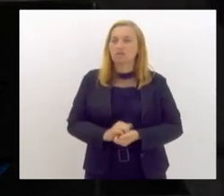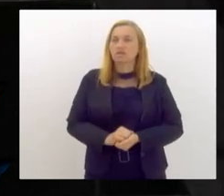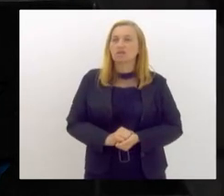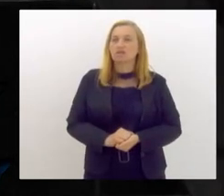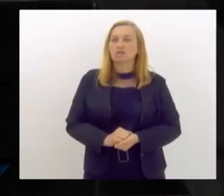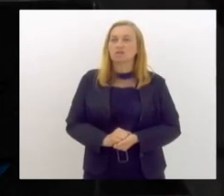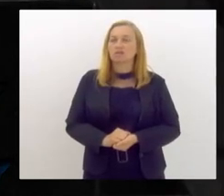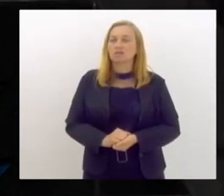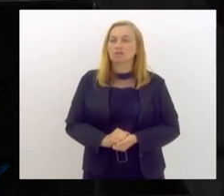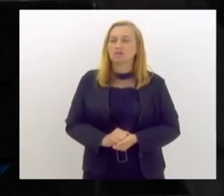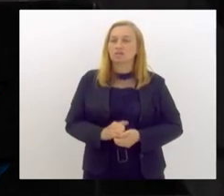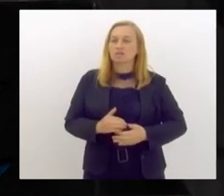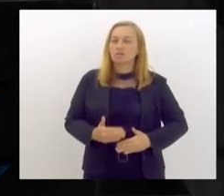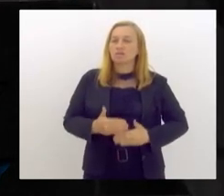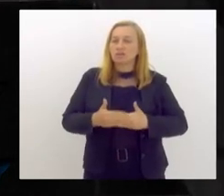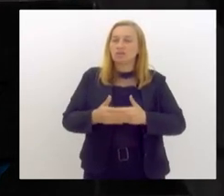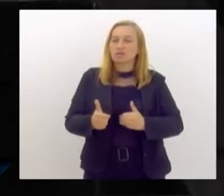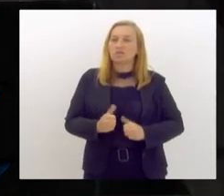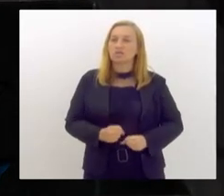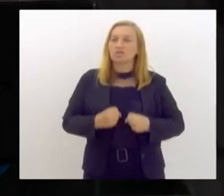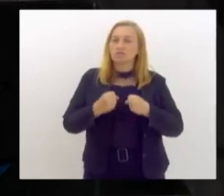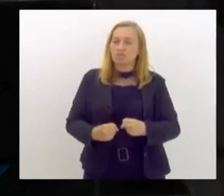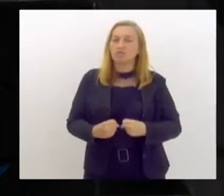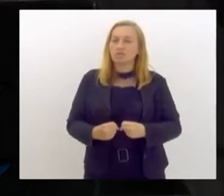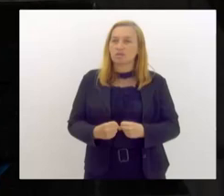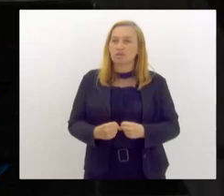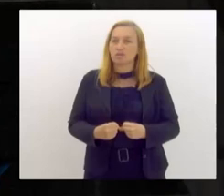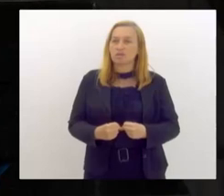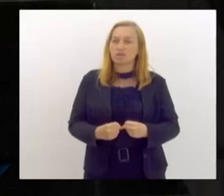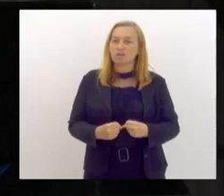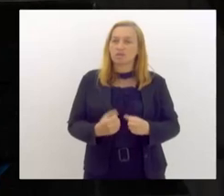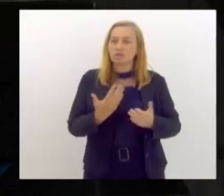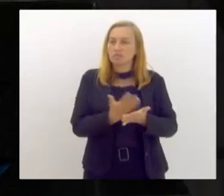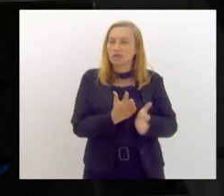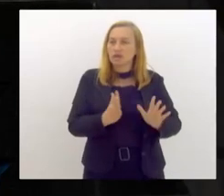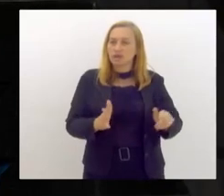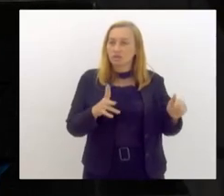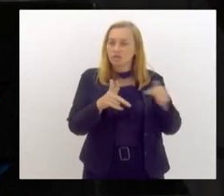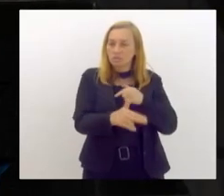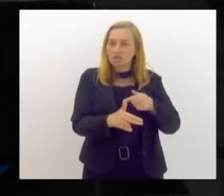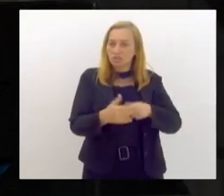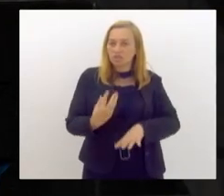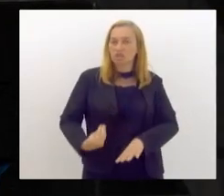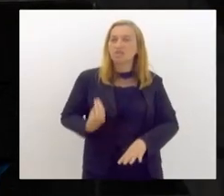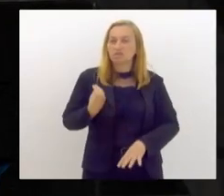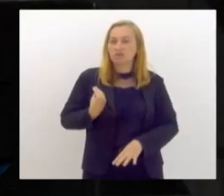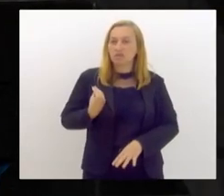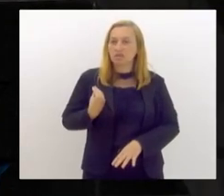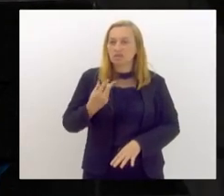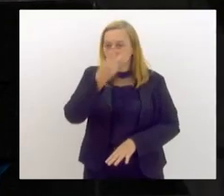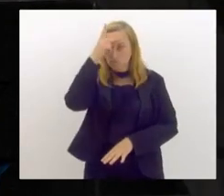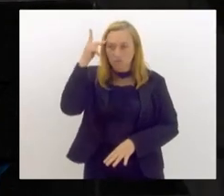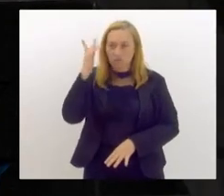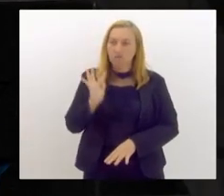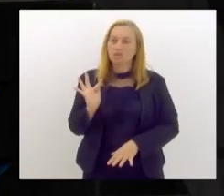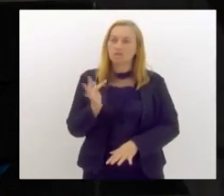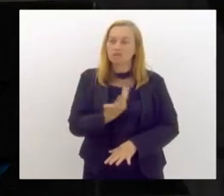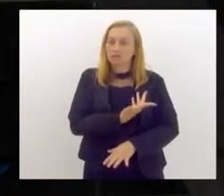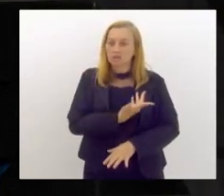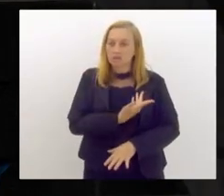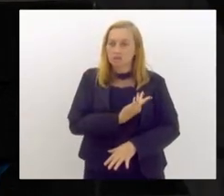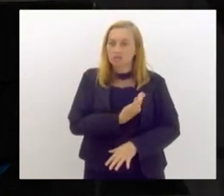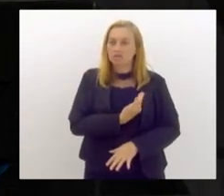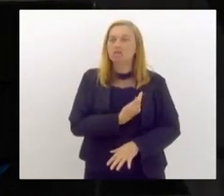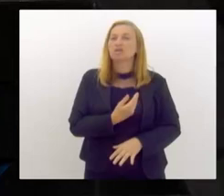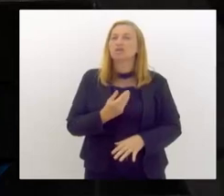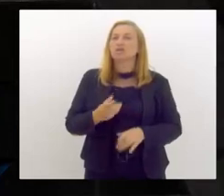que dê um passo firme no sentido de cessar as violações às vidas de pessoas trans e